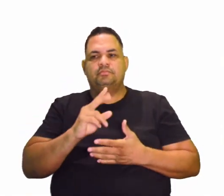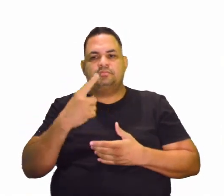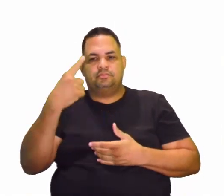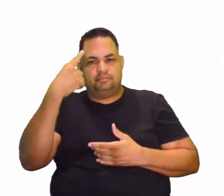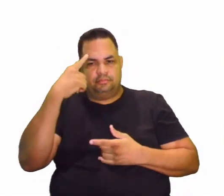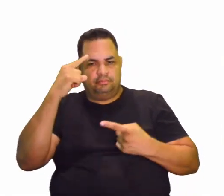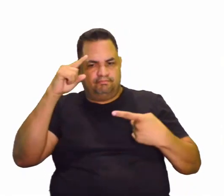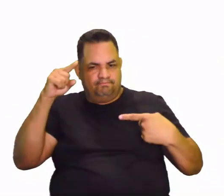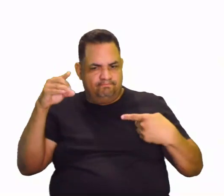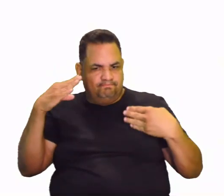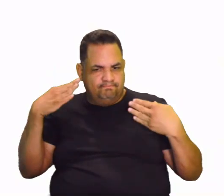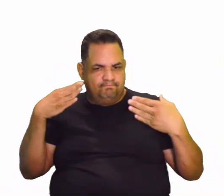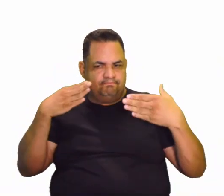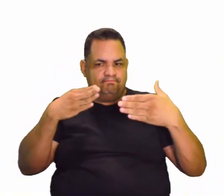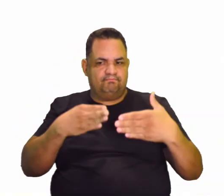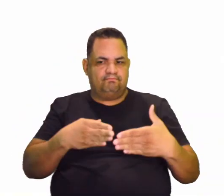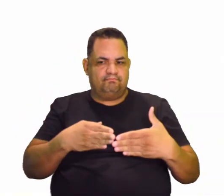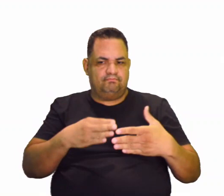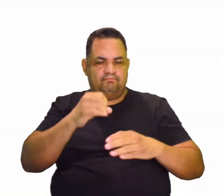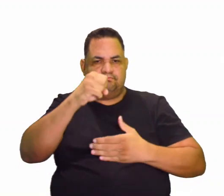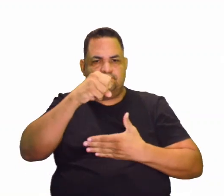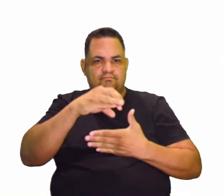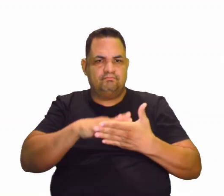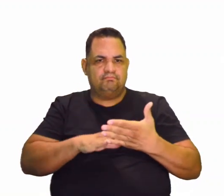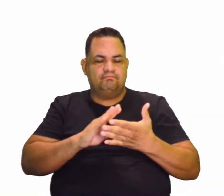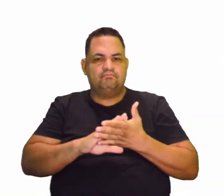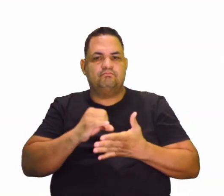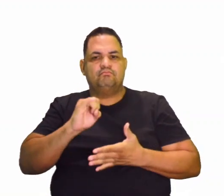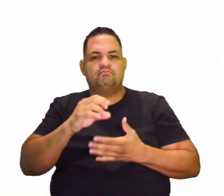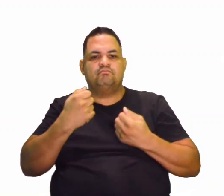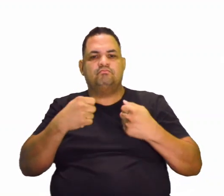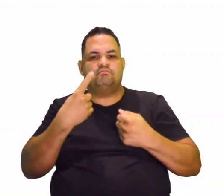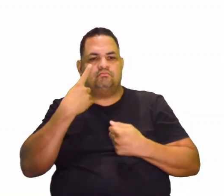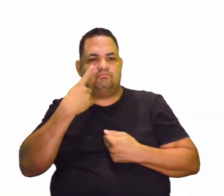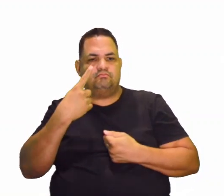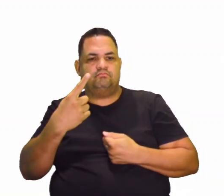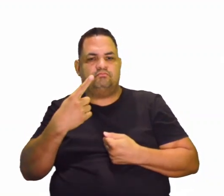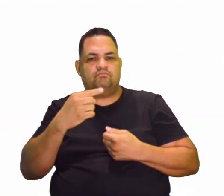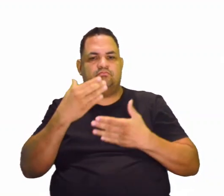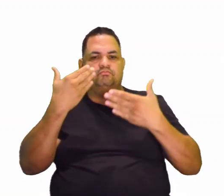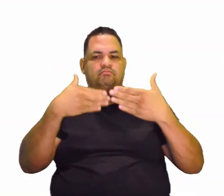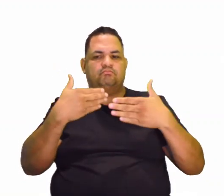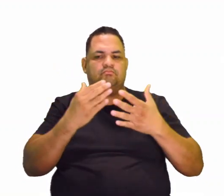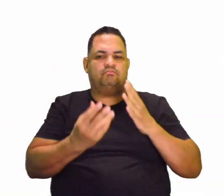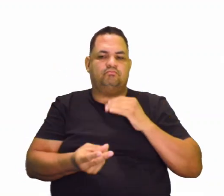nessas questões, resolverem. Se puderem dar uma olhada nas provas anteriores, vocês